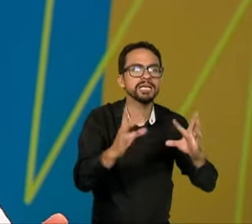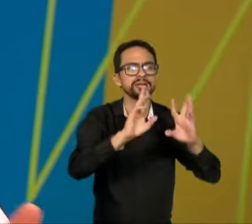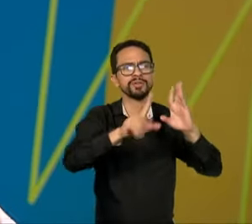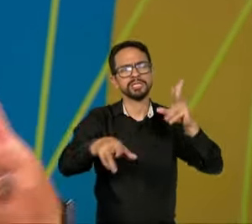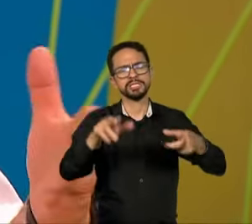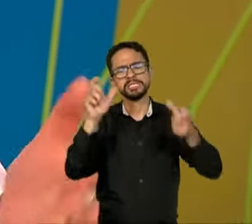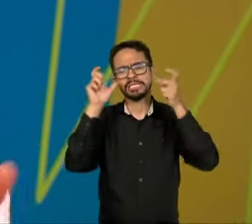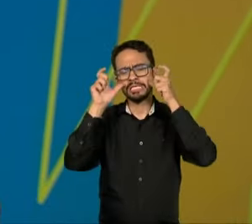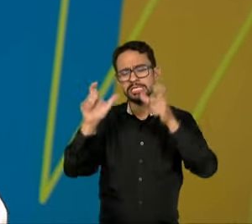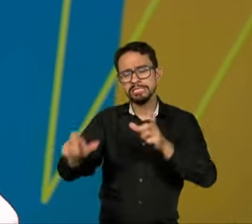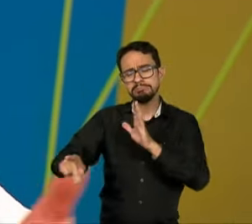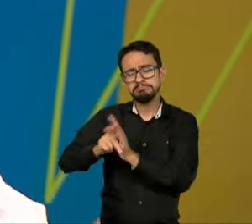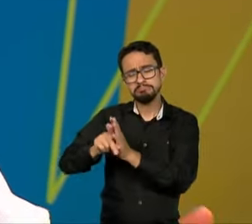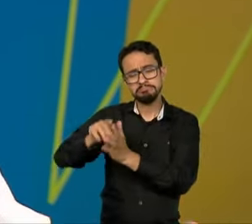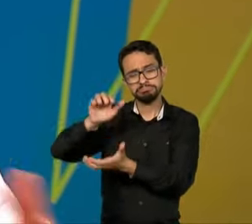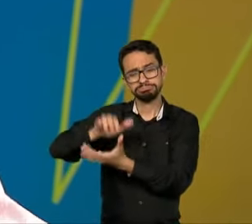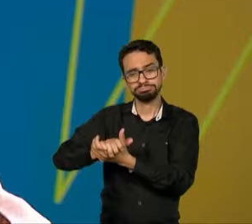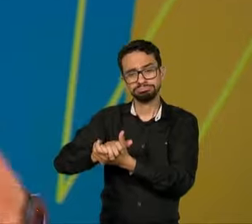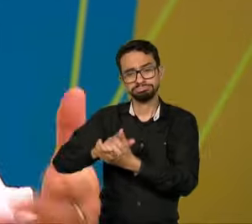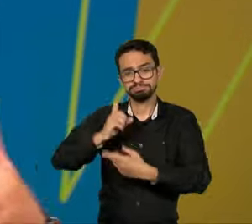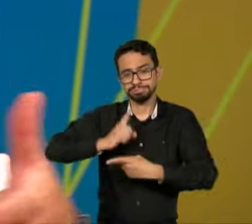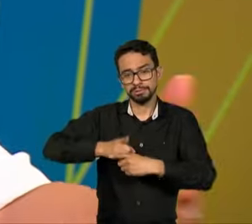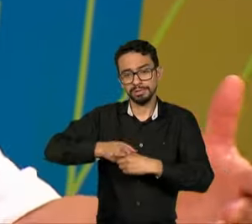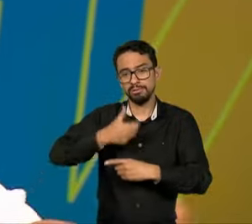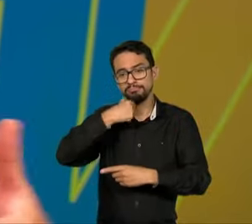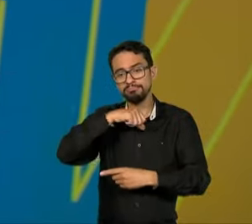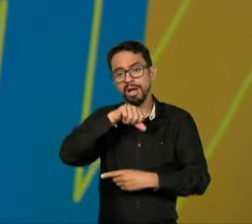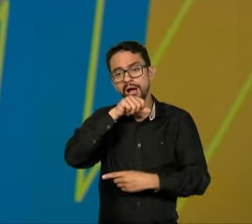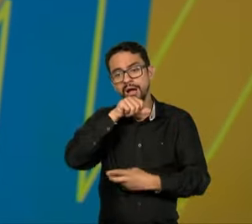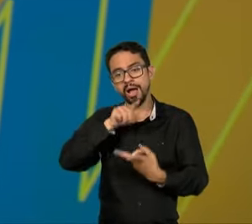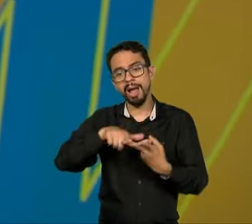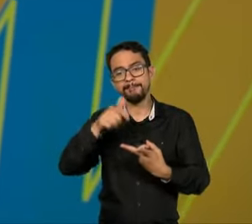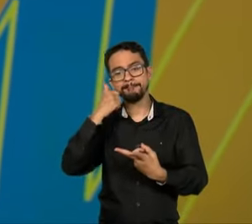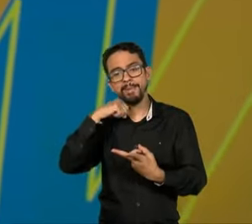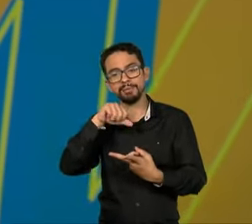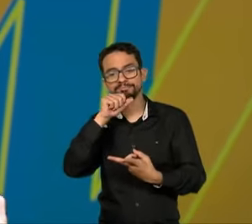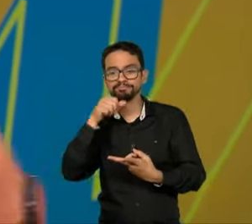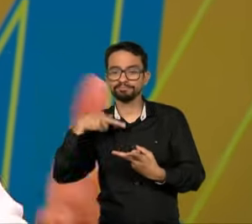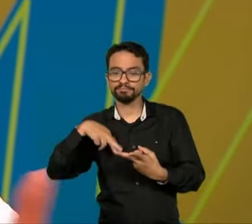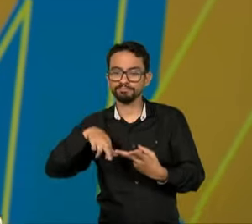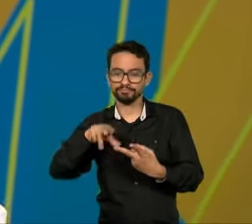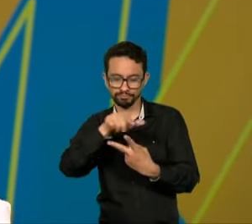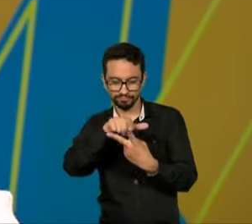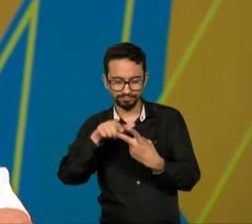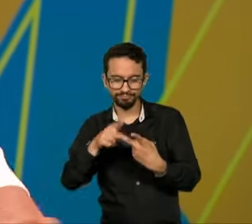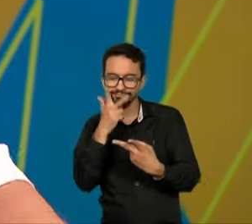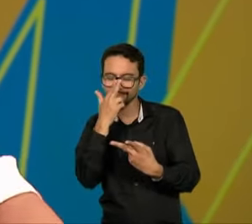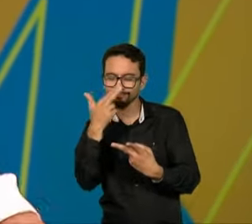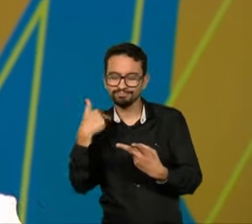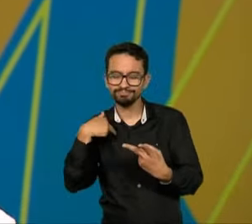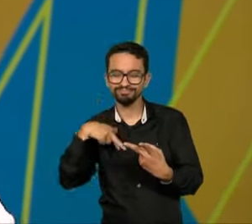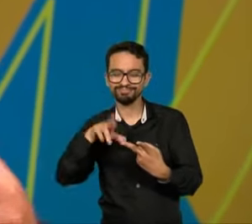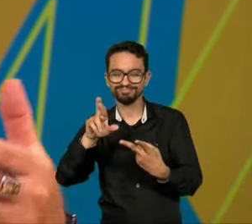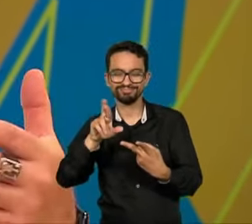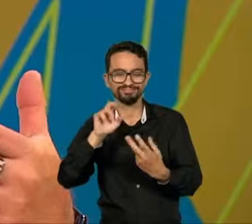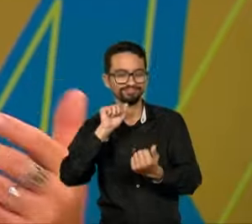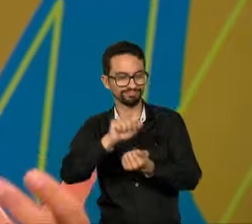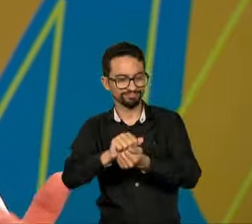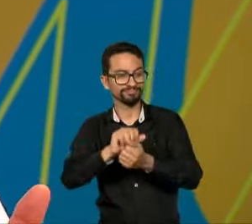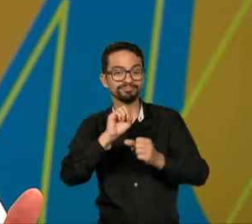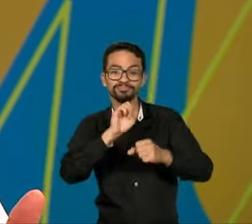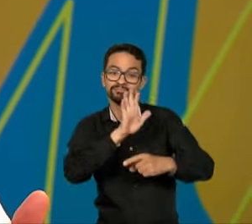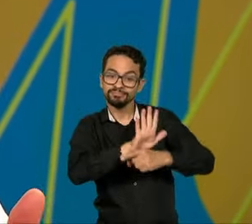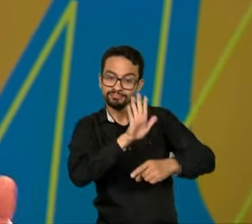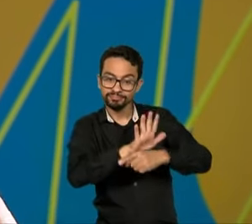próprio casal, né? Porque vocês continuam sendo pais, sócios naquela paternidade, mas tem mais tempo para